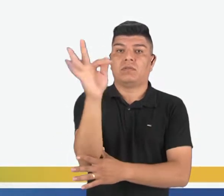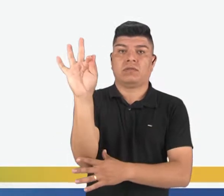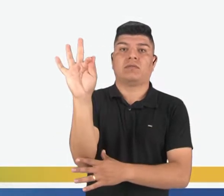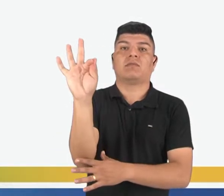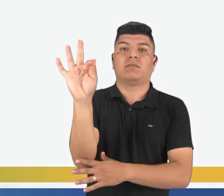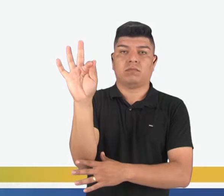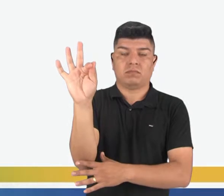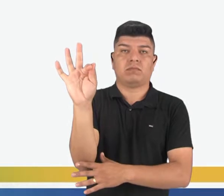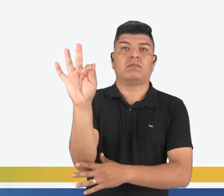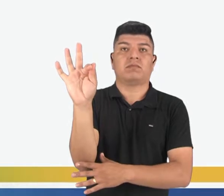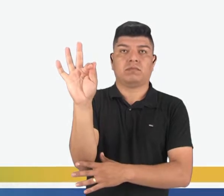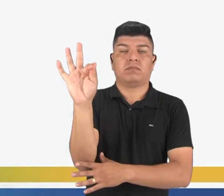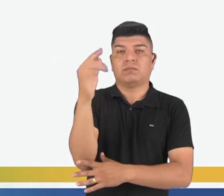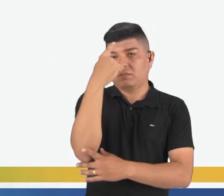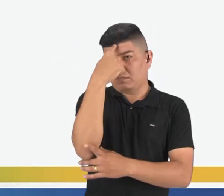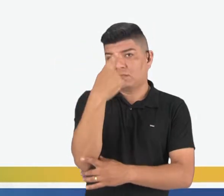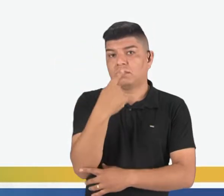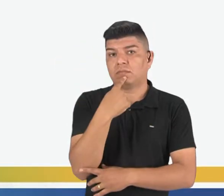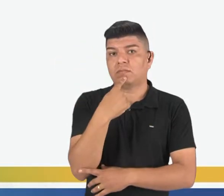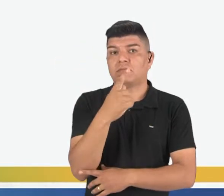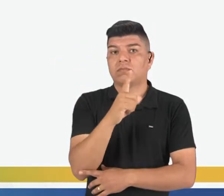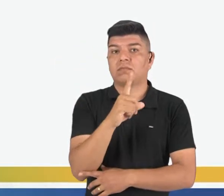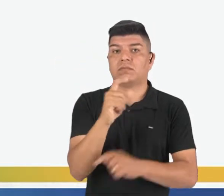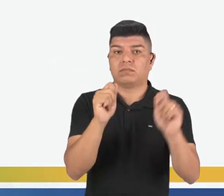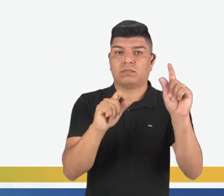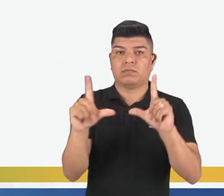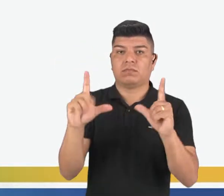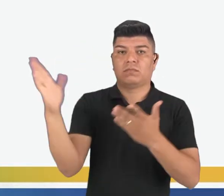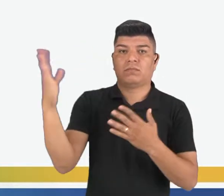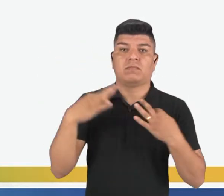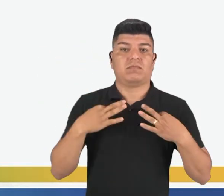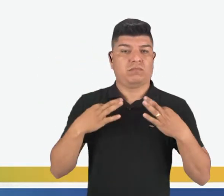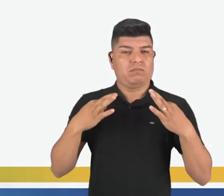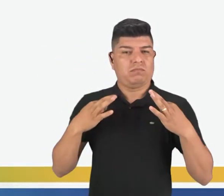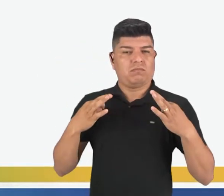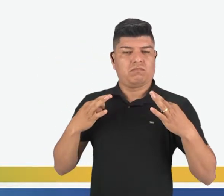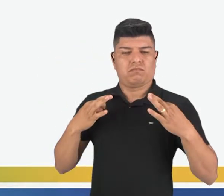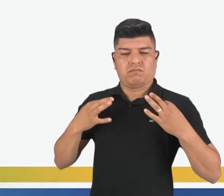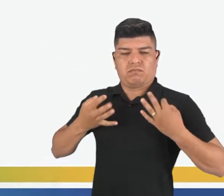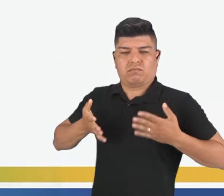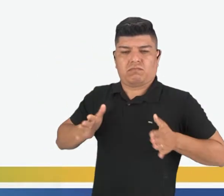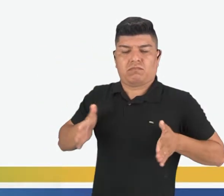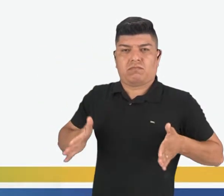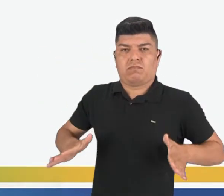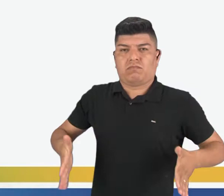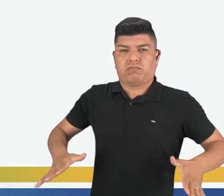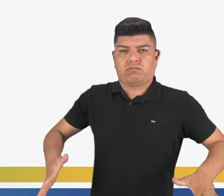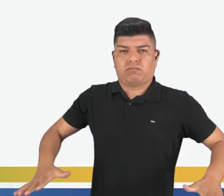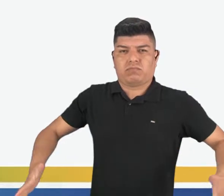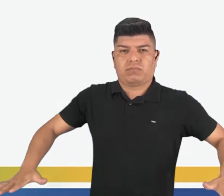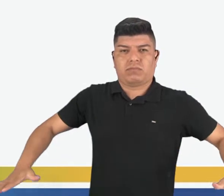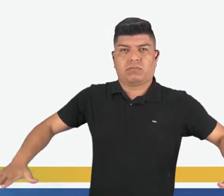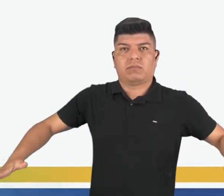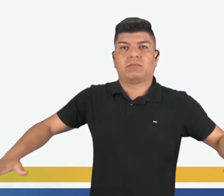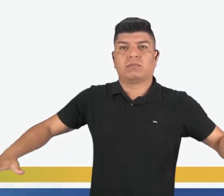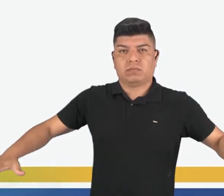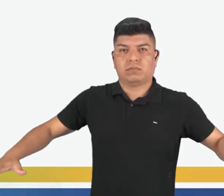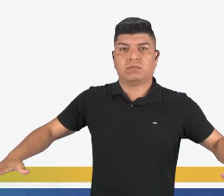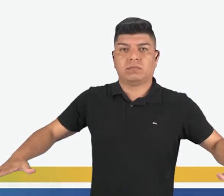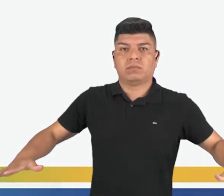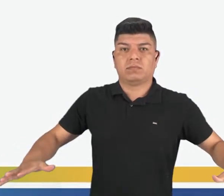imagem que eu tenho as roupas bem grandes, né, bem volumosas, então os tecidos e